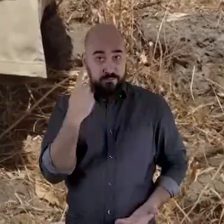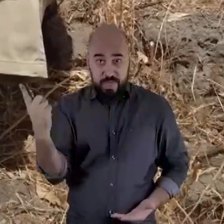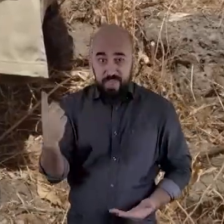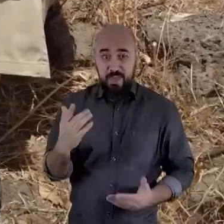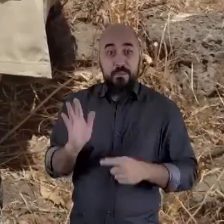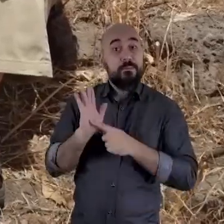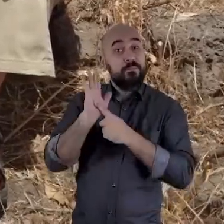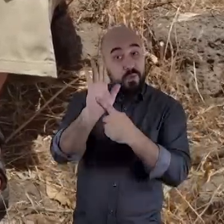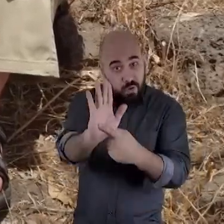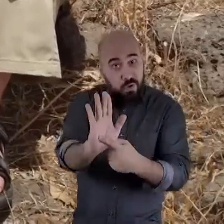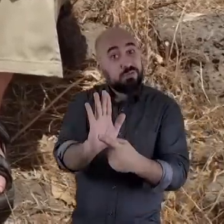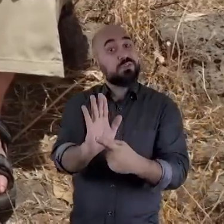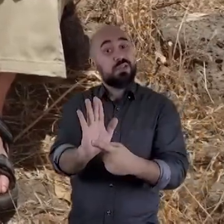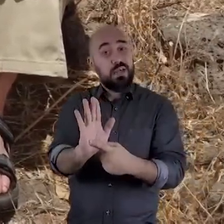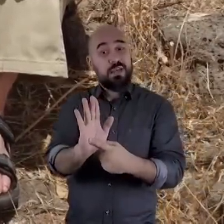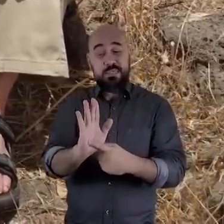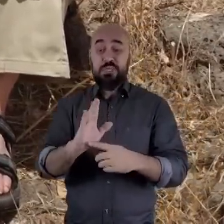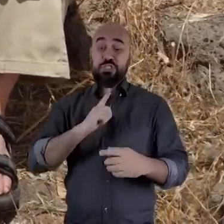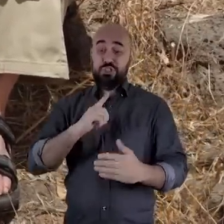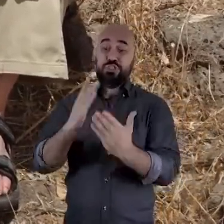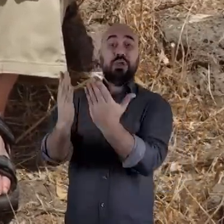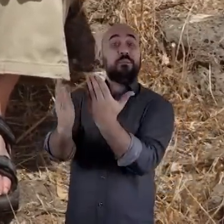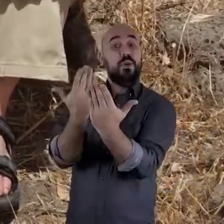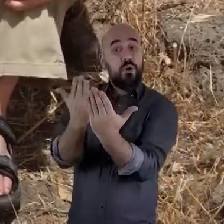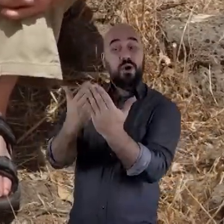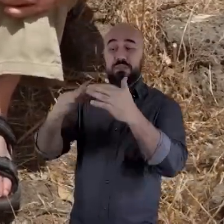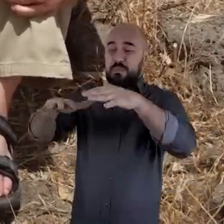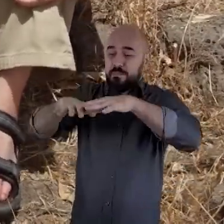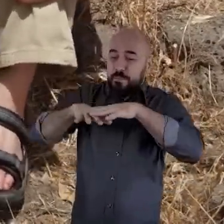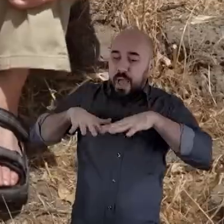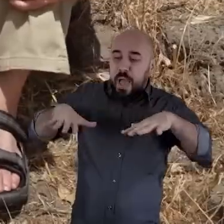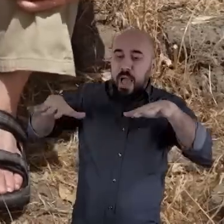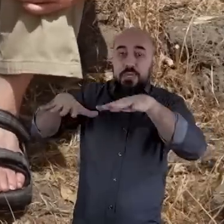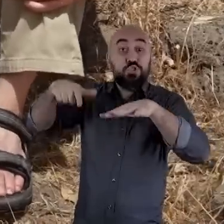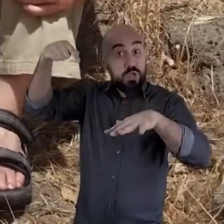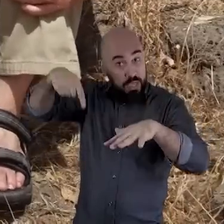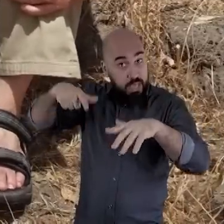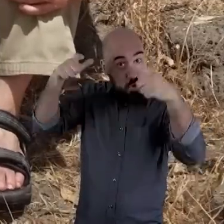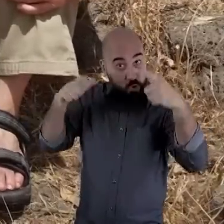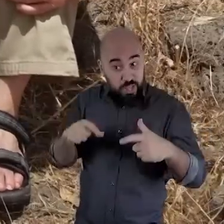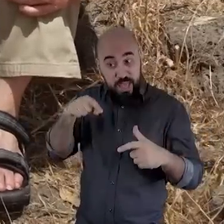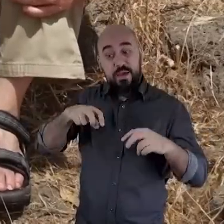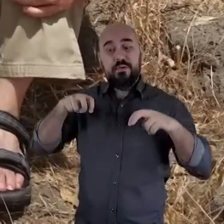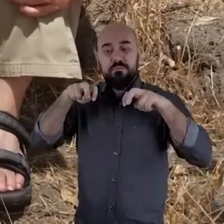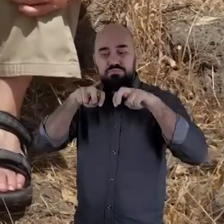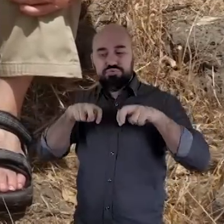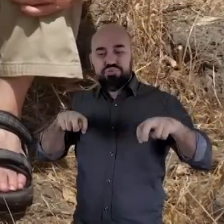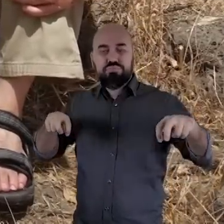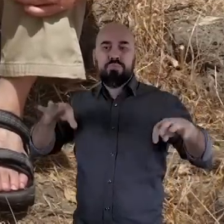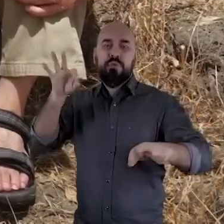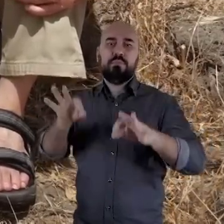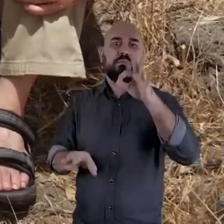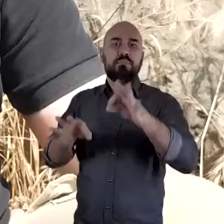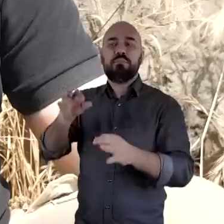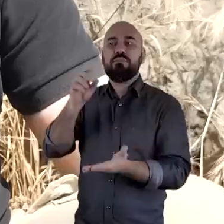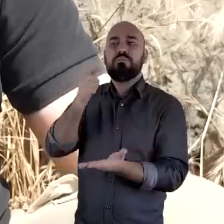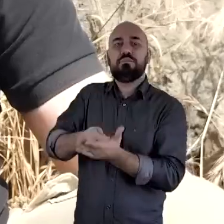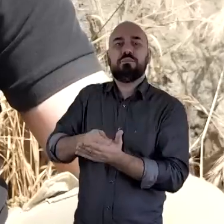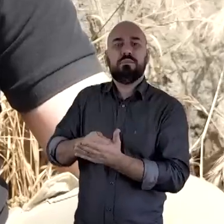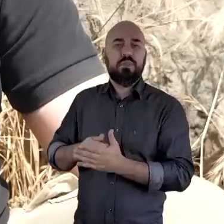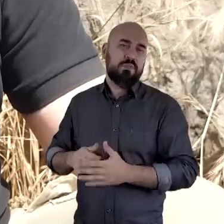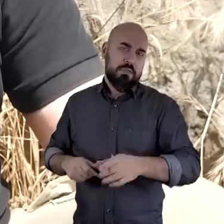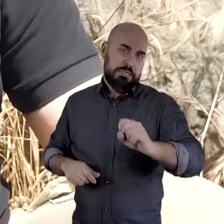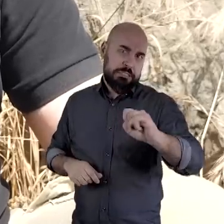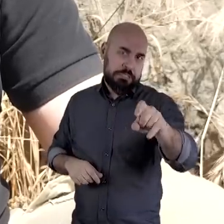vendo? Aliás, é muito interessante que se houver advogados ou juízes ou pessoas do direito nos assistindo, elas